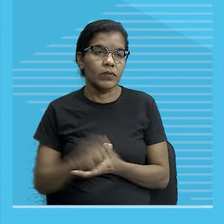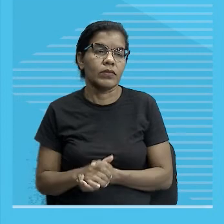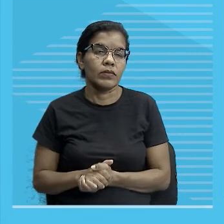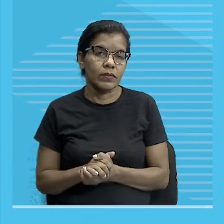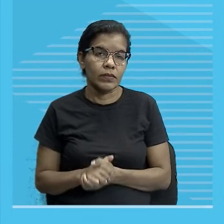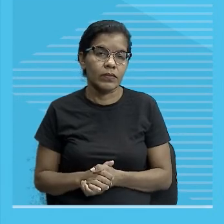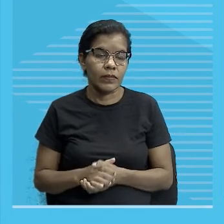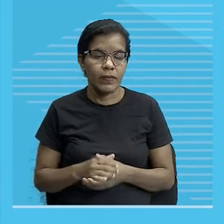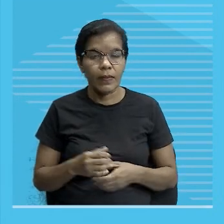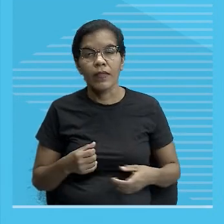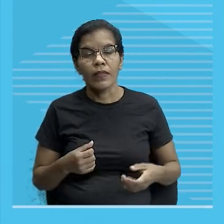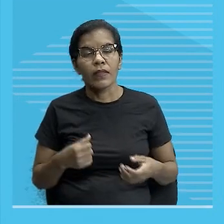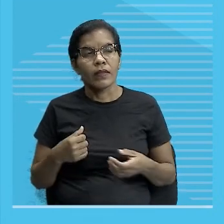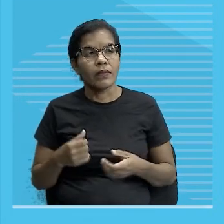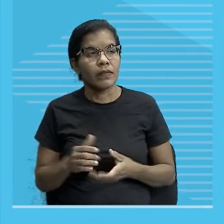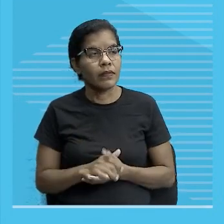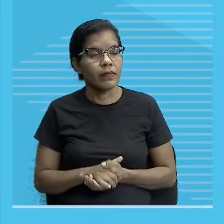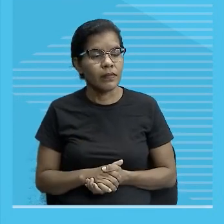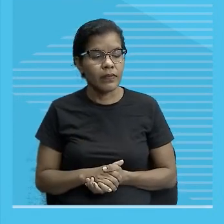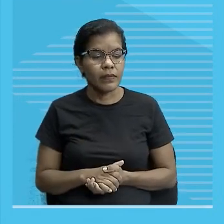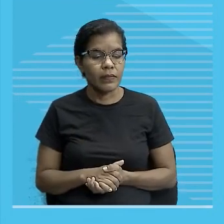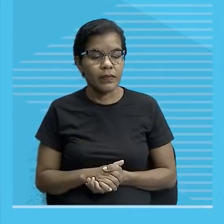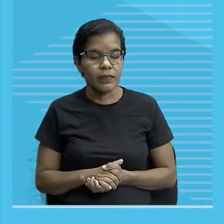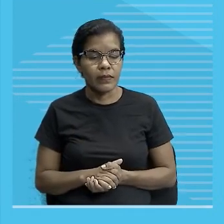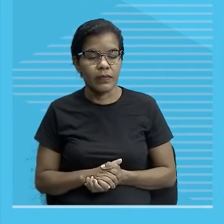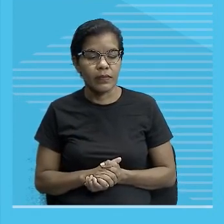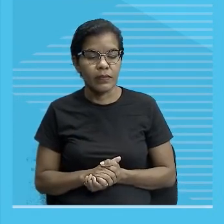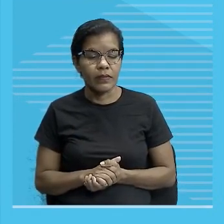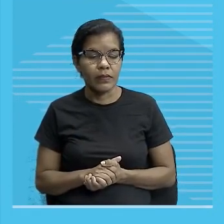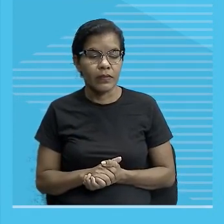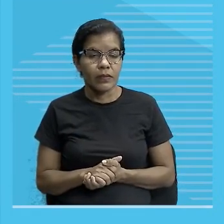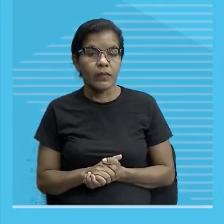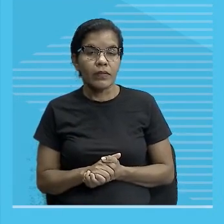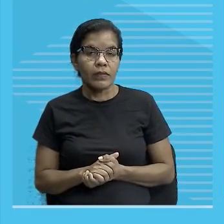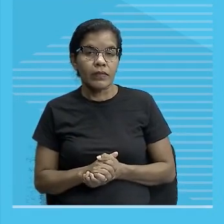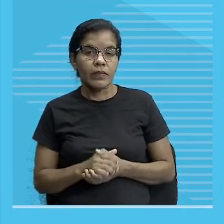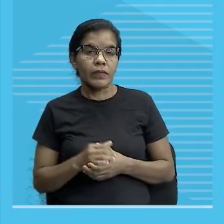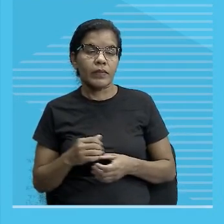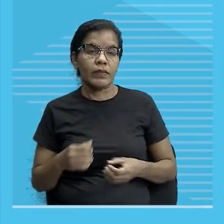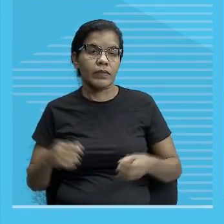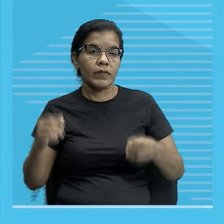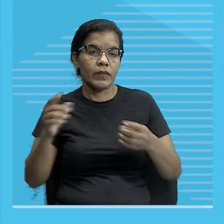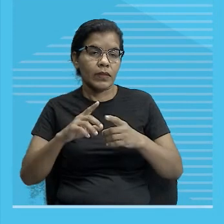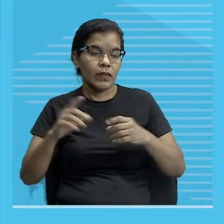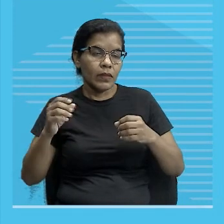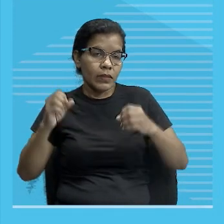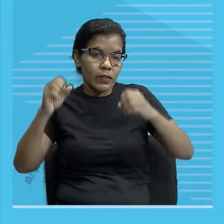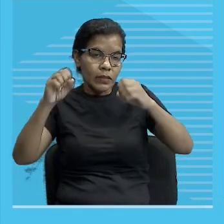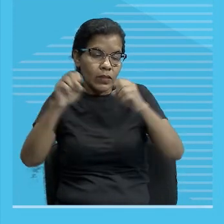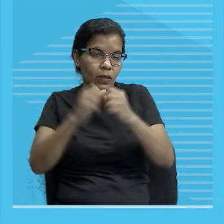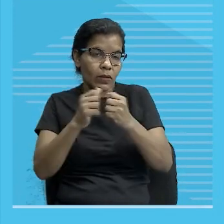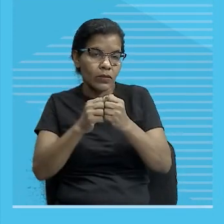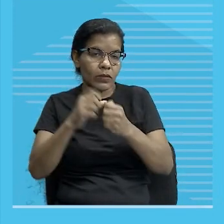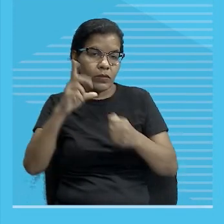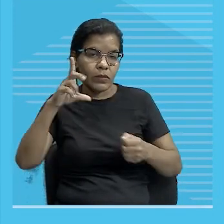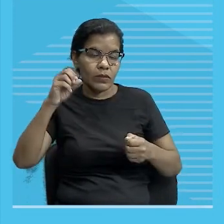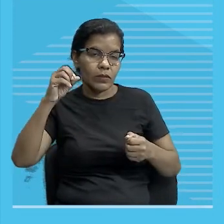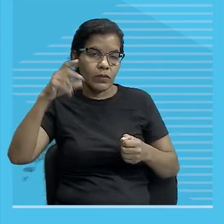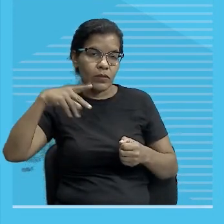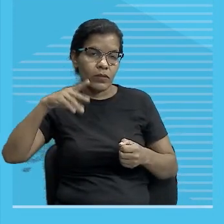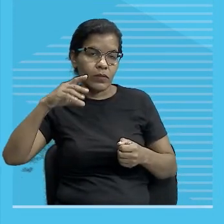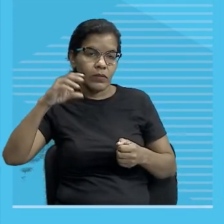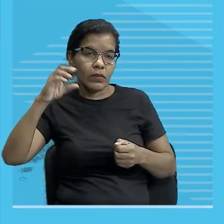combinar com o artigo o. Então, gente, tá mais que provado, né? Porque diante dessas locuções acontece. Bom, dizem